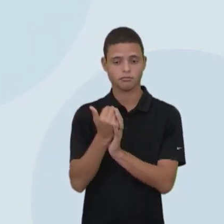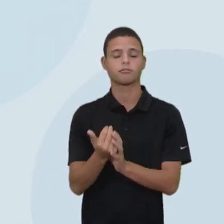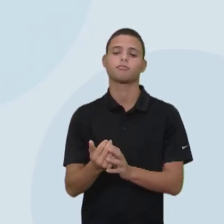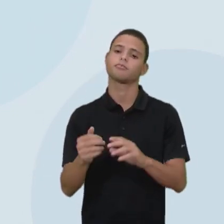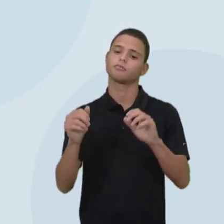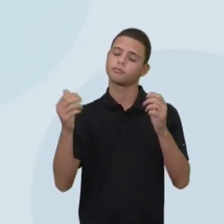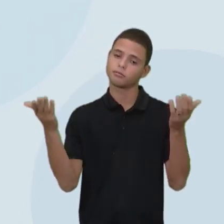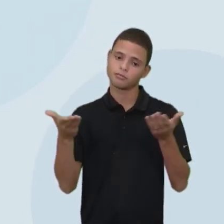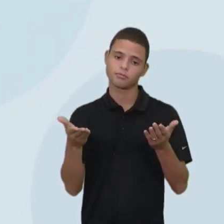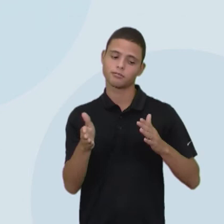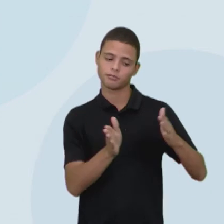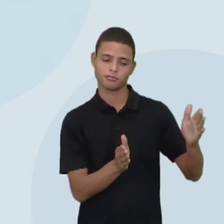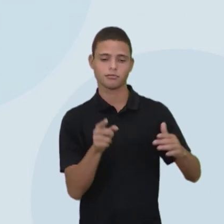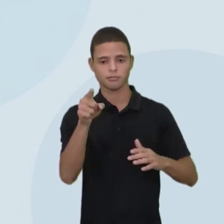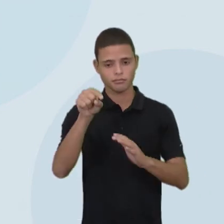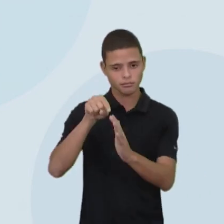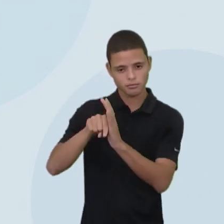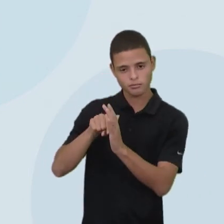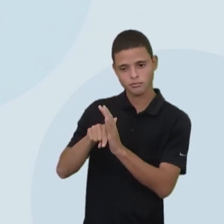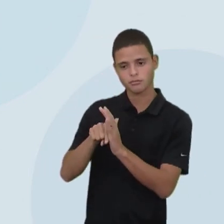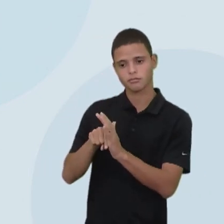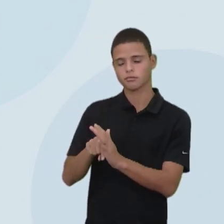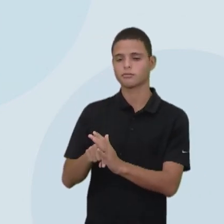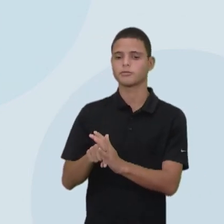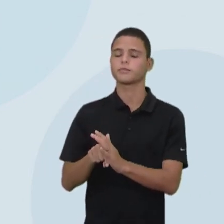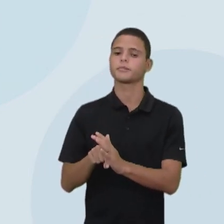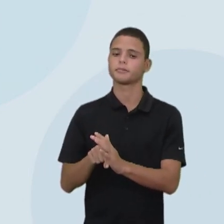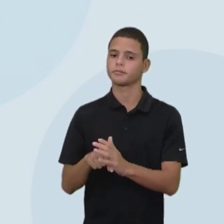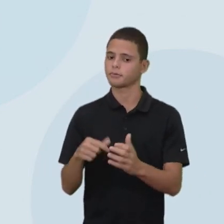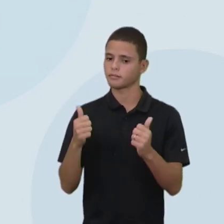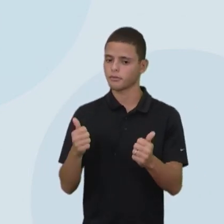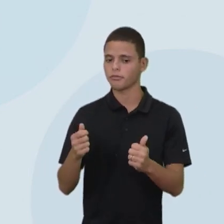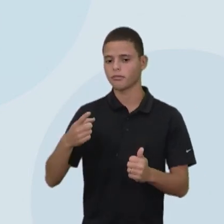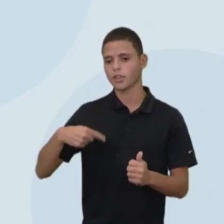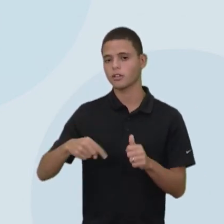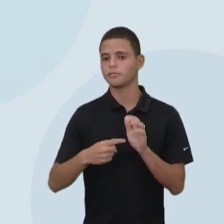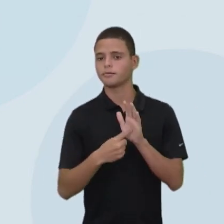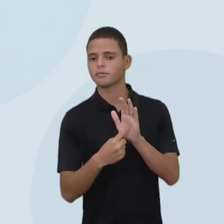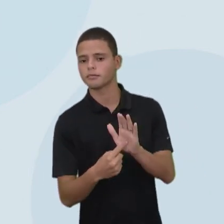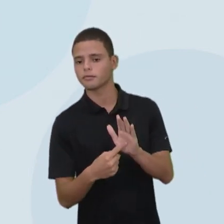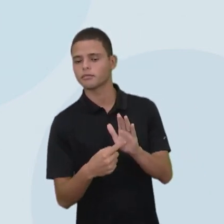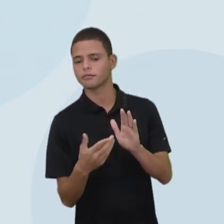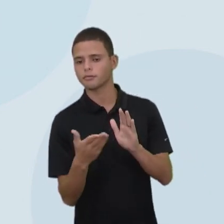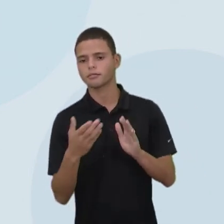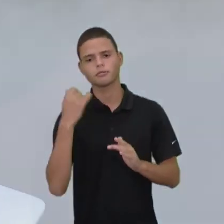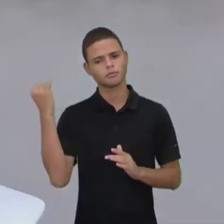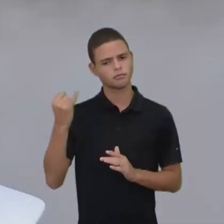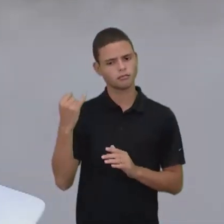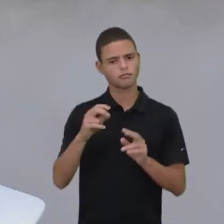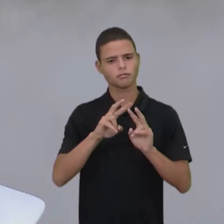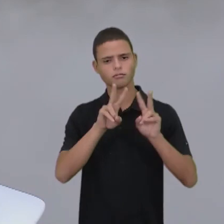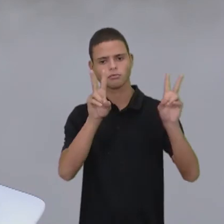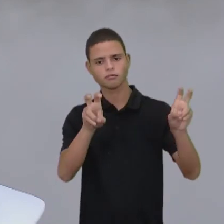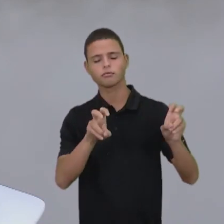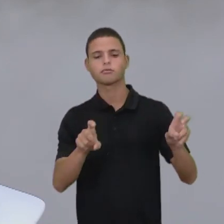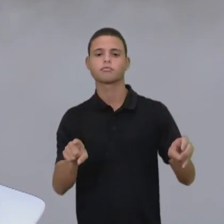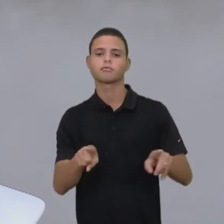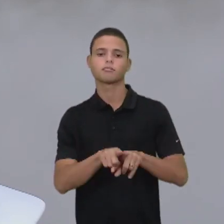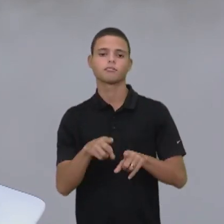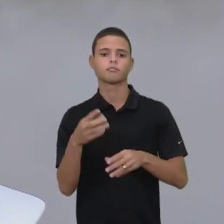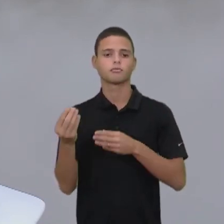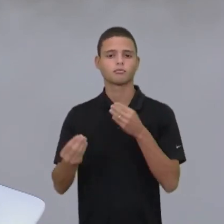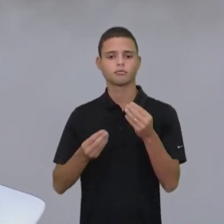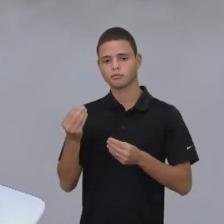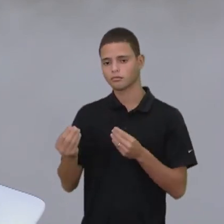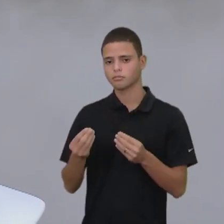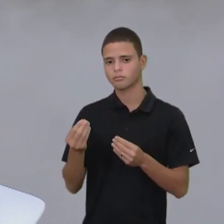momento de pesquisar, né? E justamente a gente apresentar não só a importância desse tema, como também como está